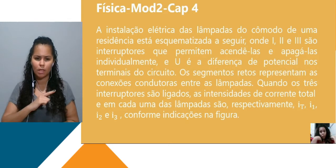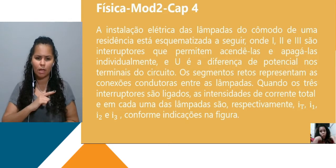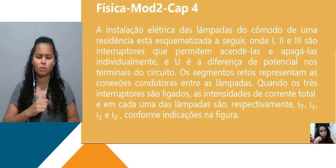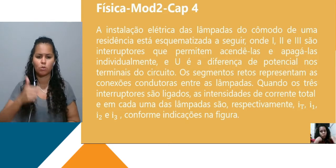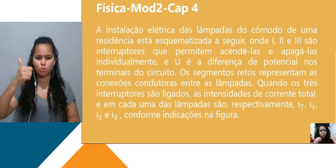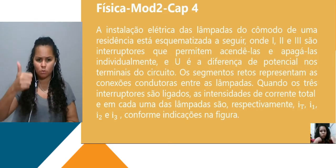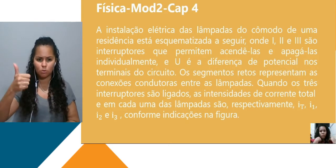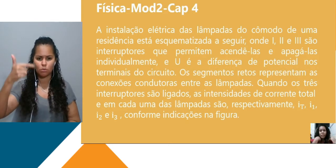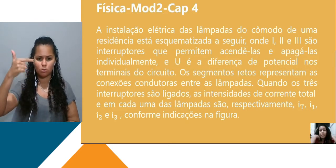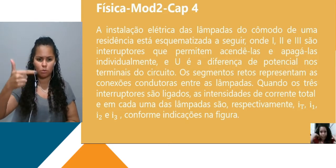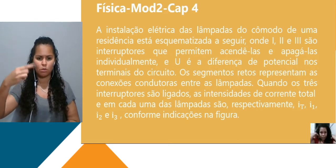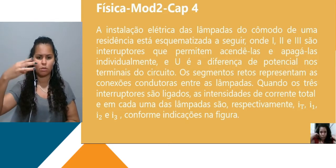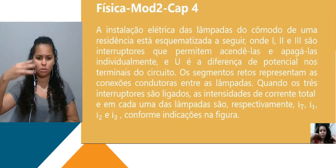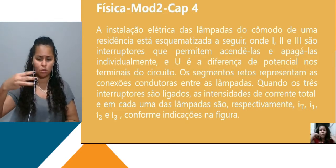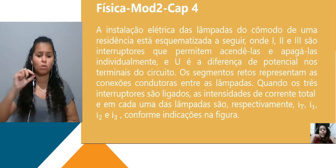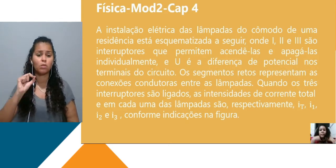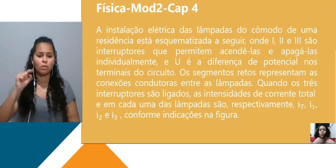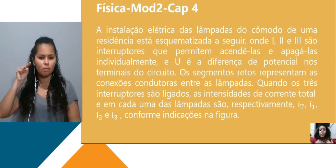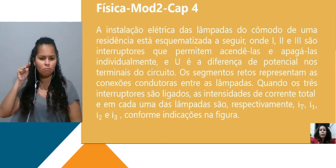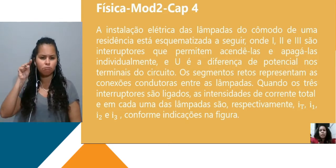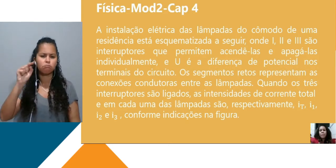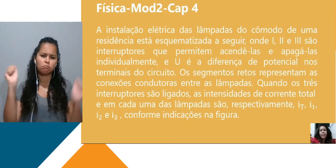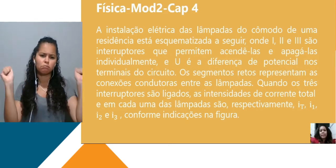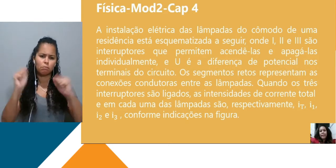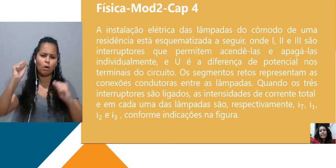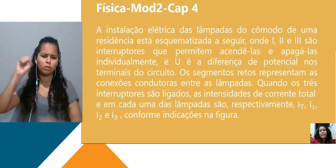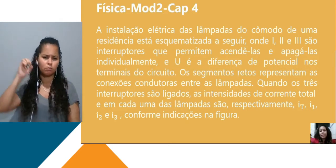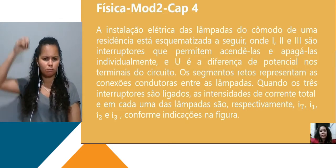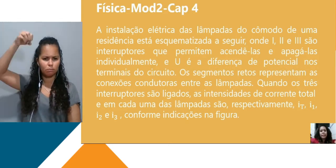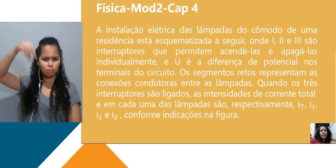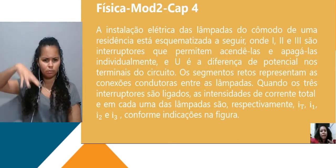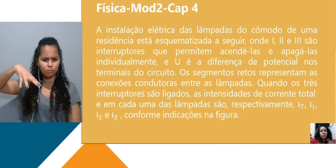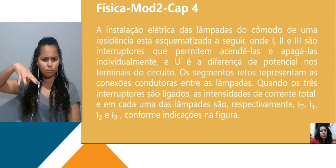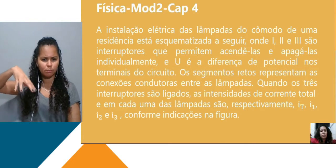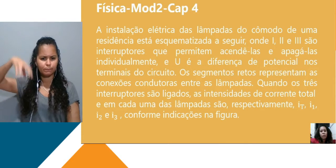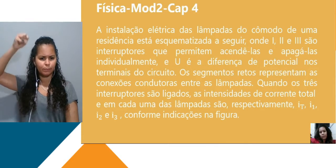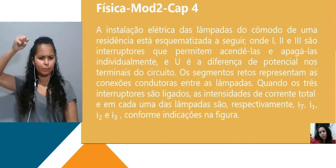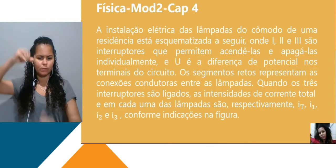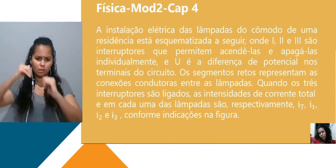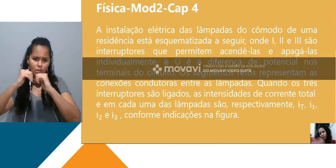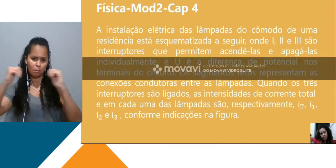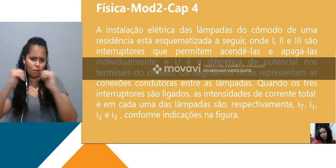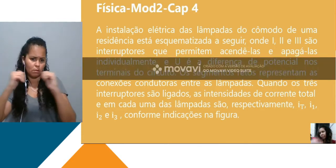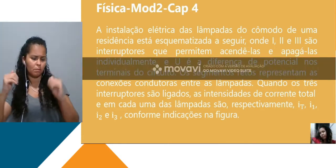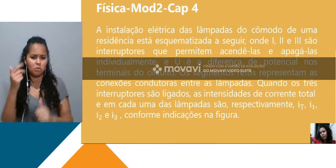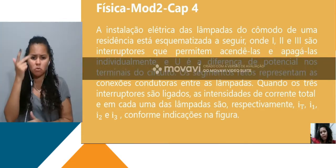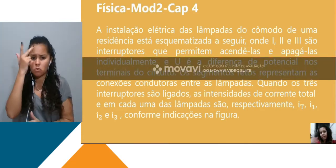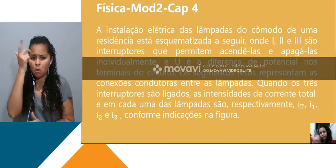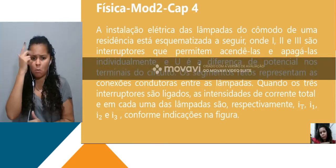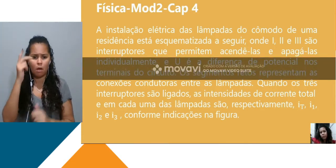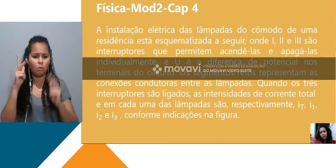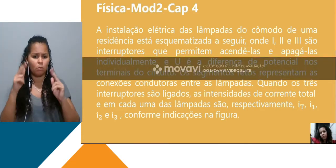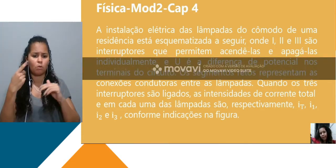Onde 1, 2 e 3 são interruptores que permitem acendê-las e apagá-las individualmente. Ou seja,